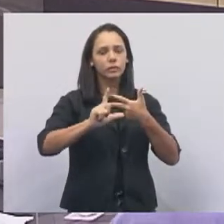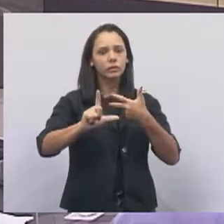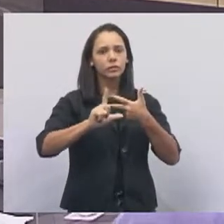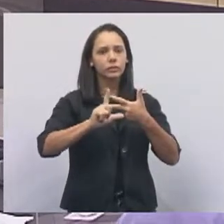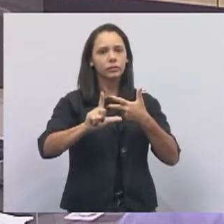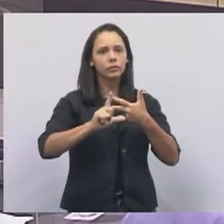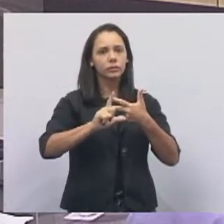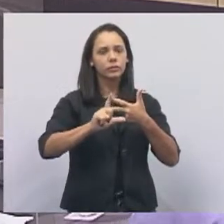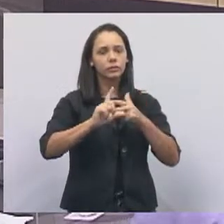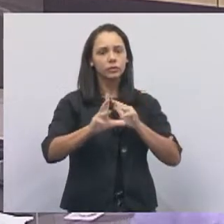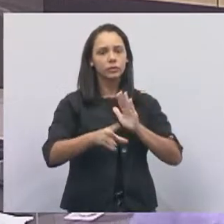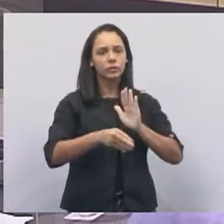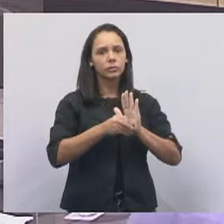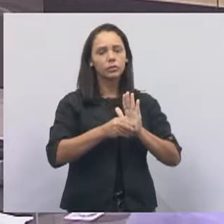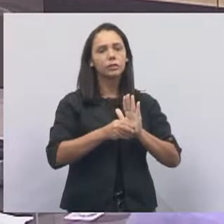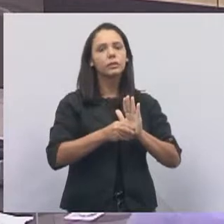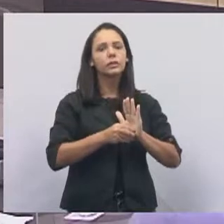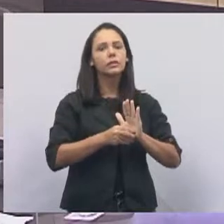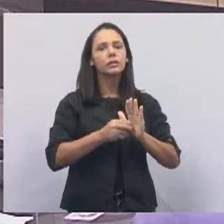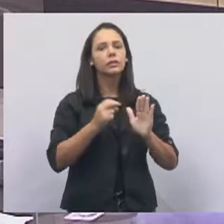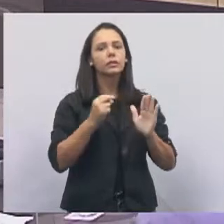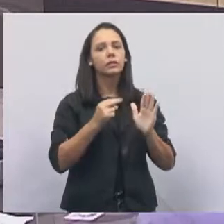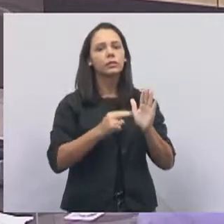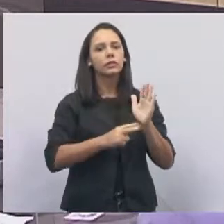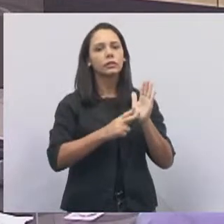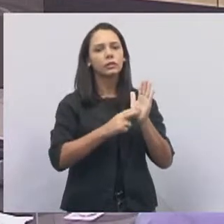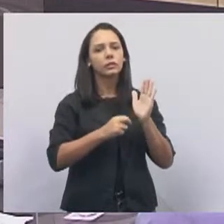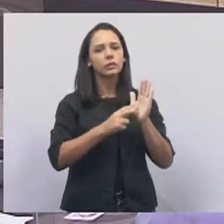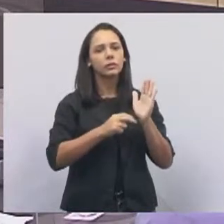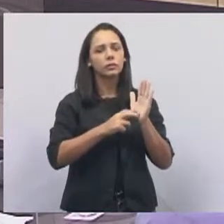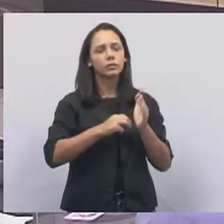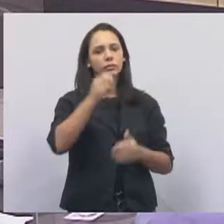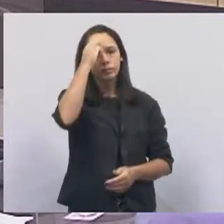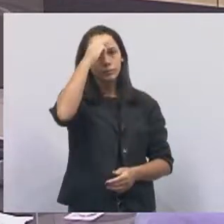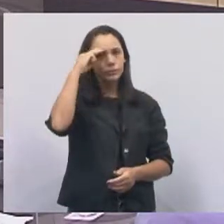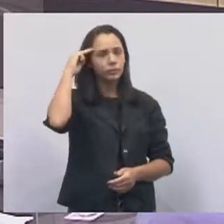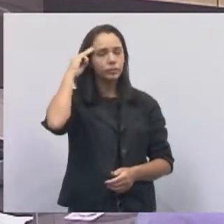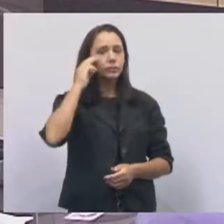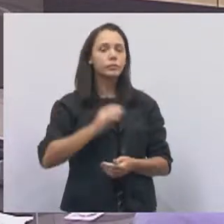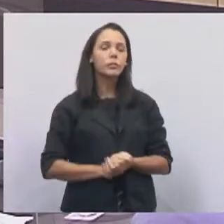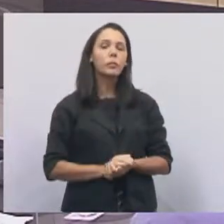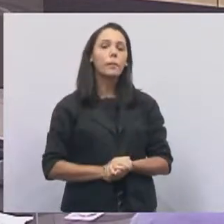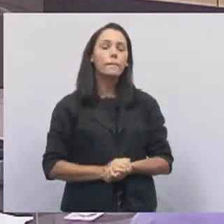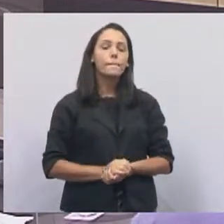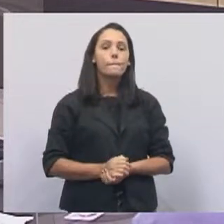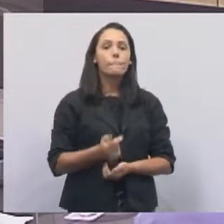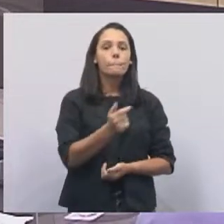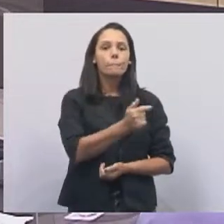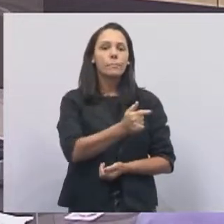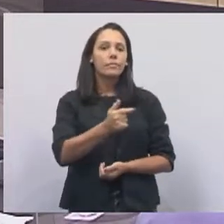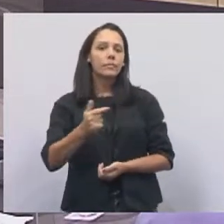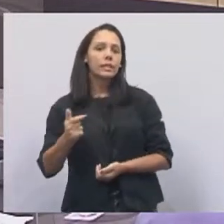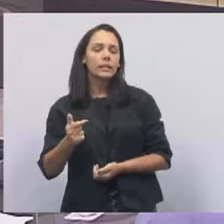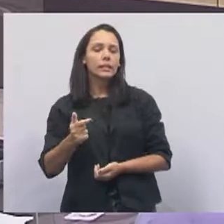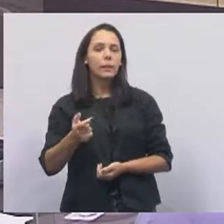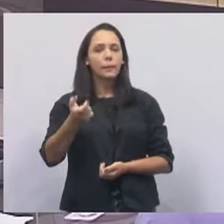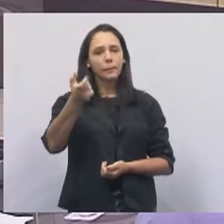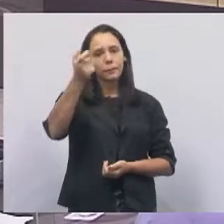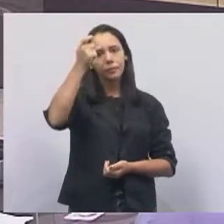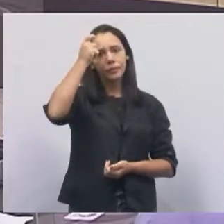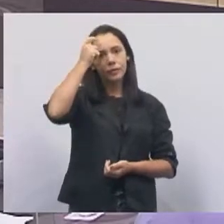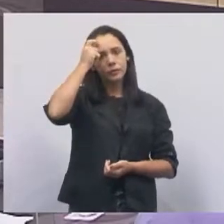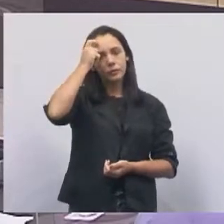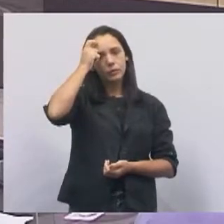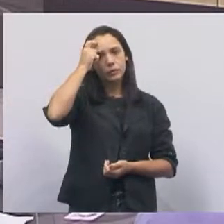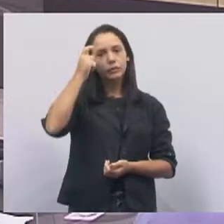Vereadora Maria Amélia assunto institui a semana Municipal de conscientização prevenção e combate à